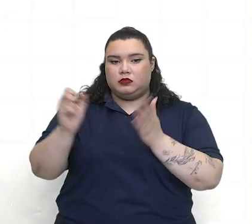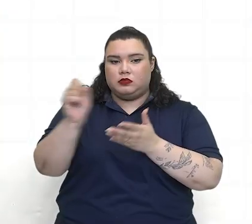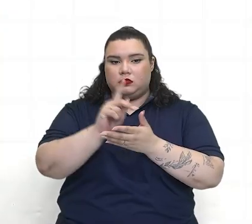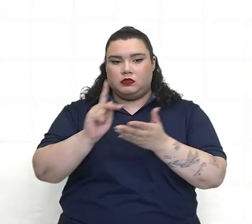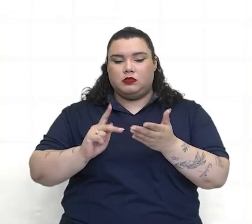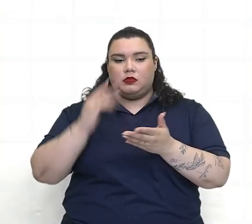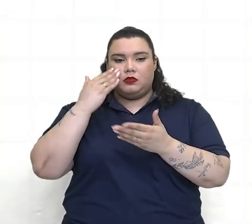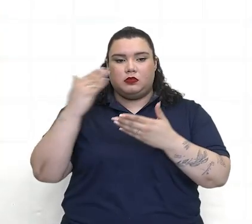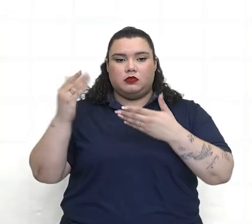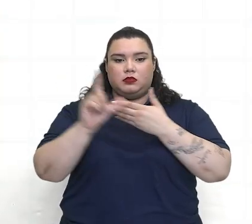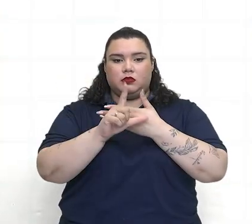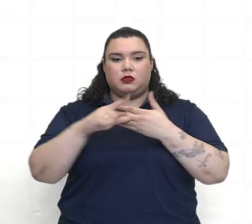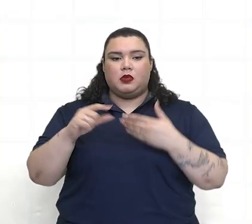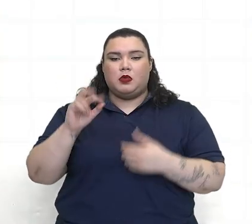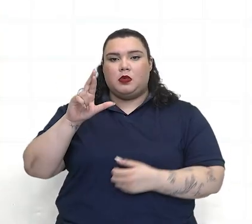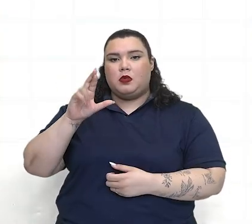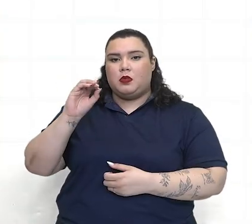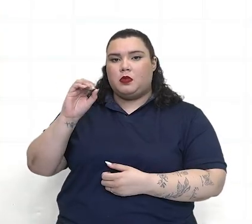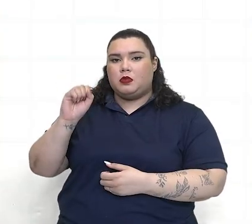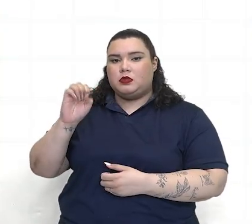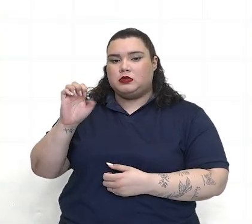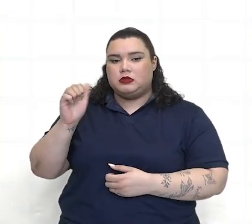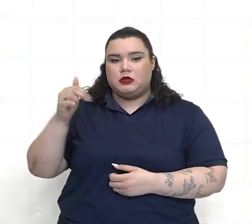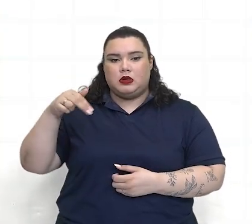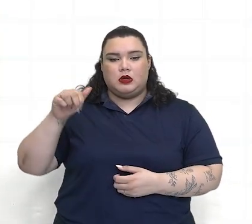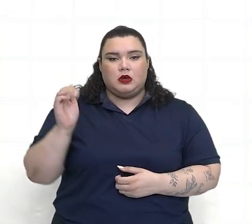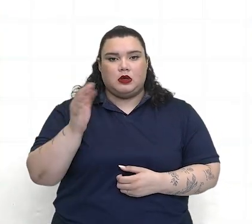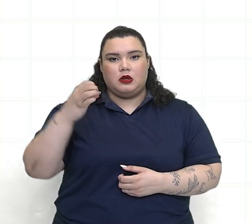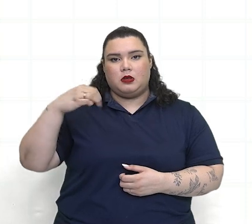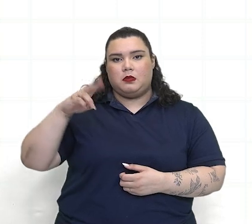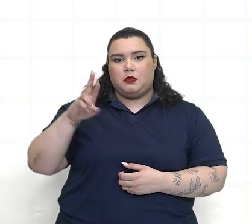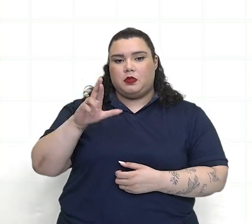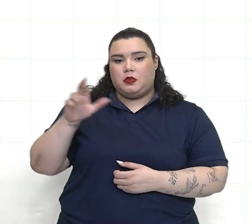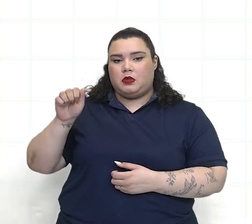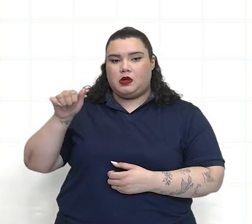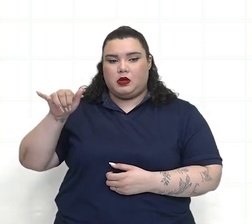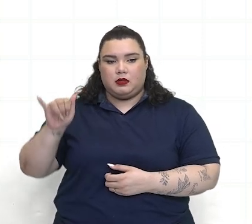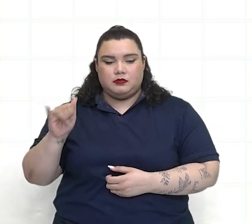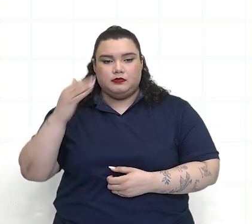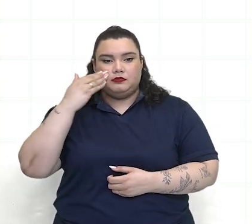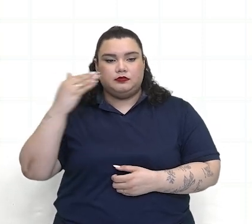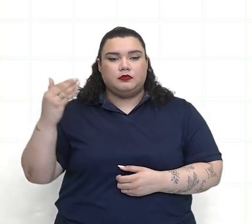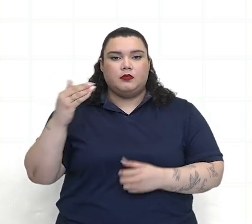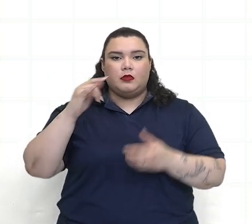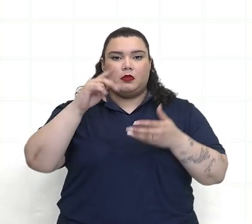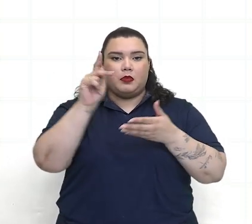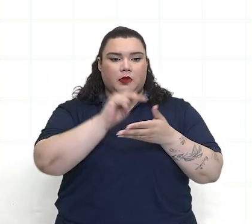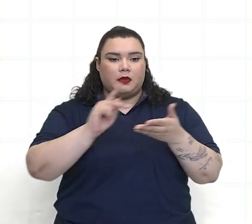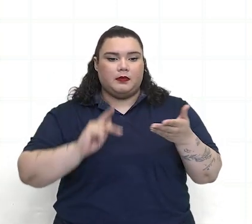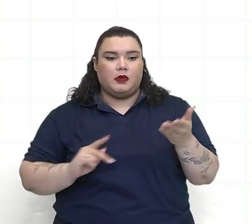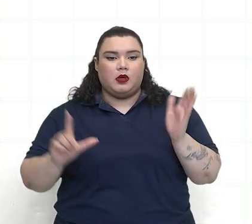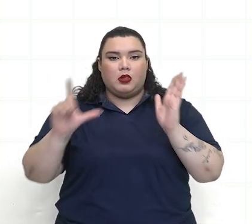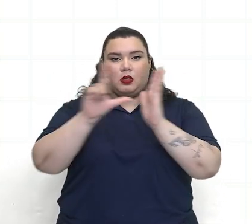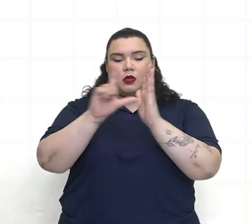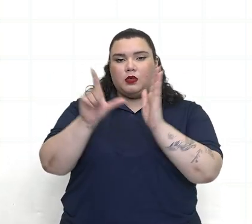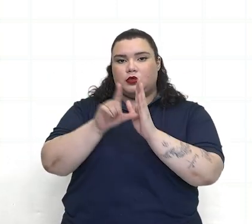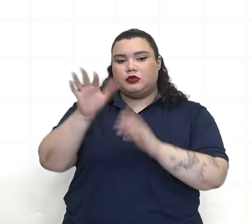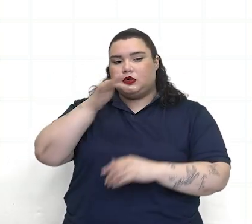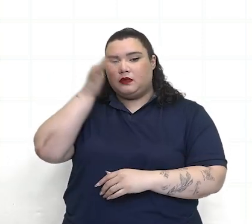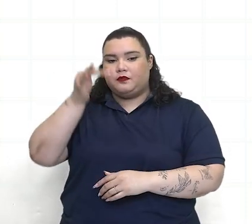da Rosiana Murray. Olha só, a florista. Na loja de flores,